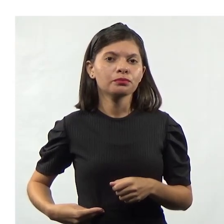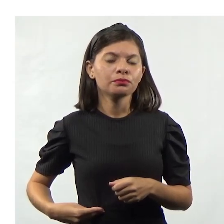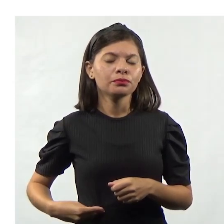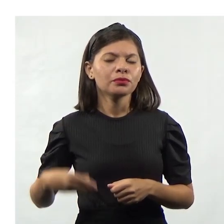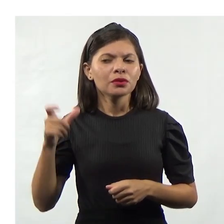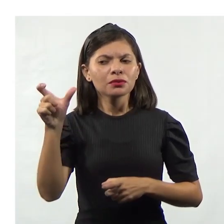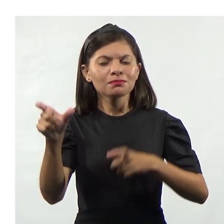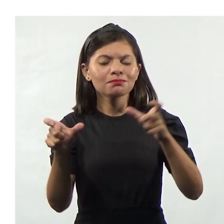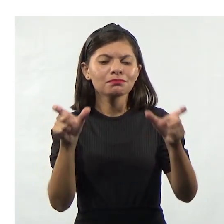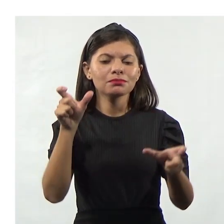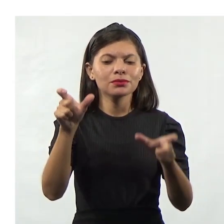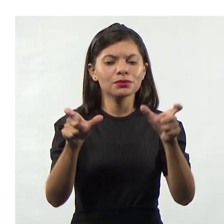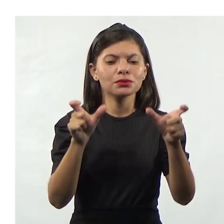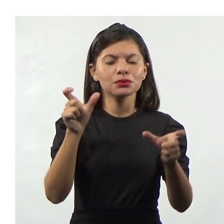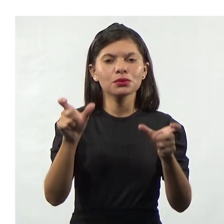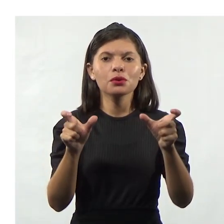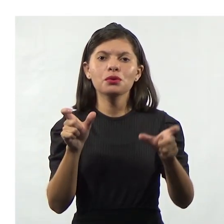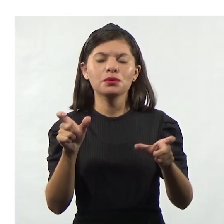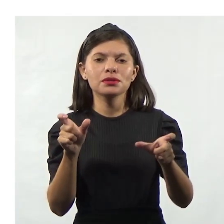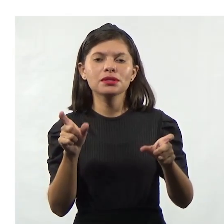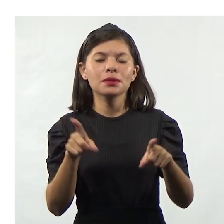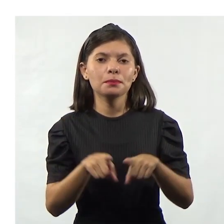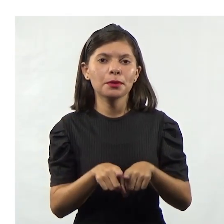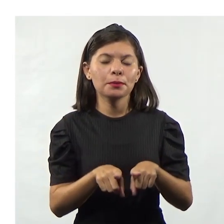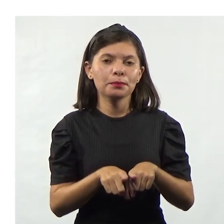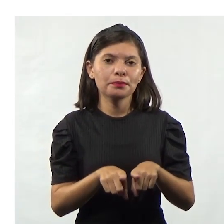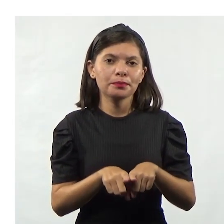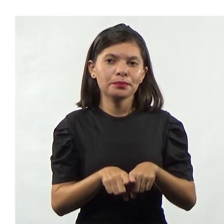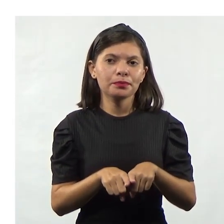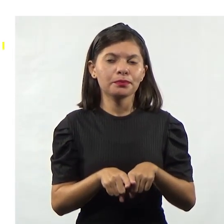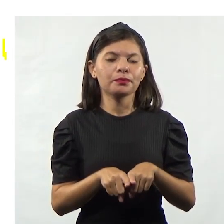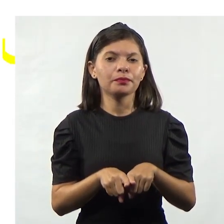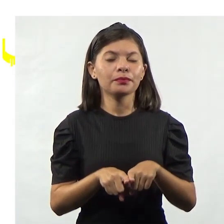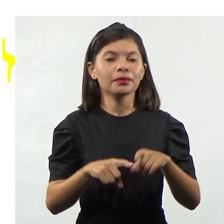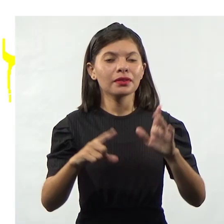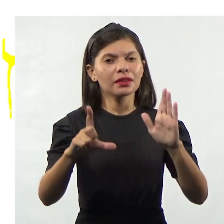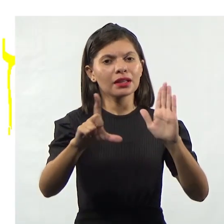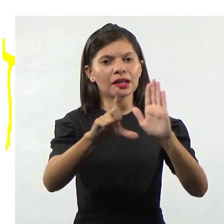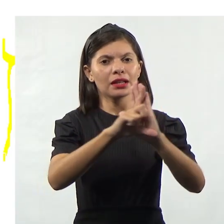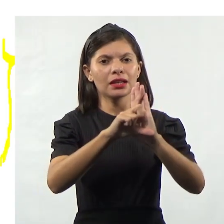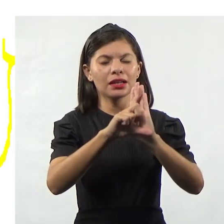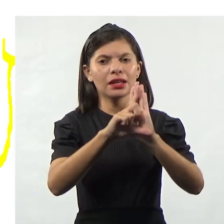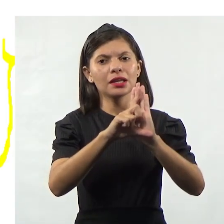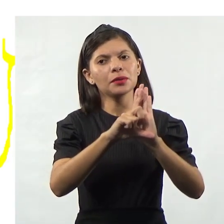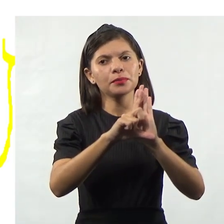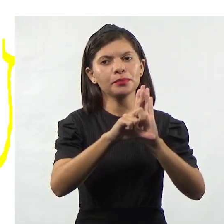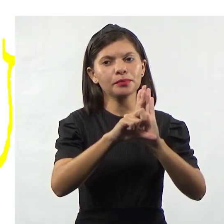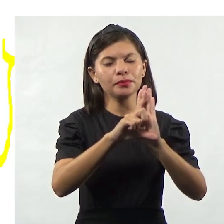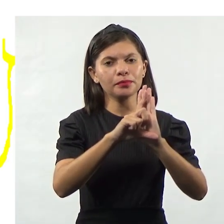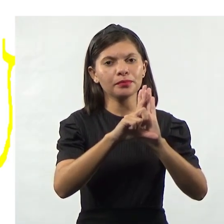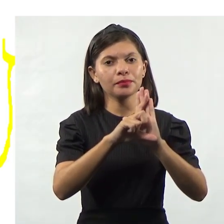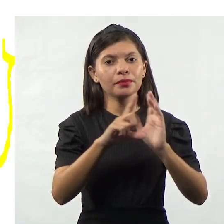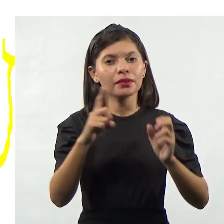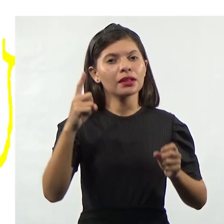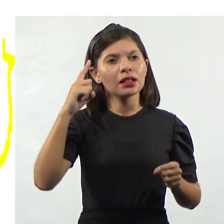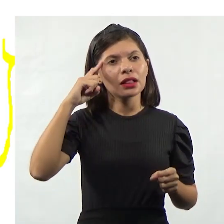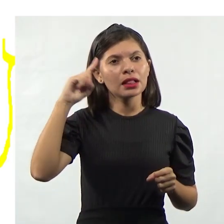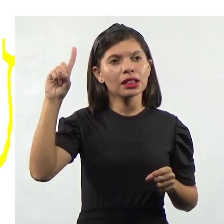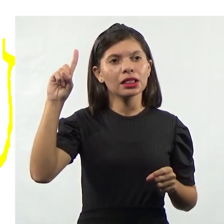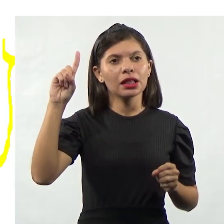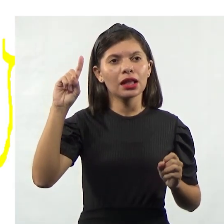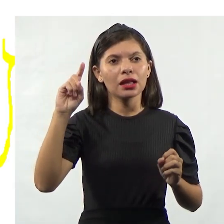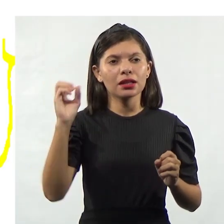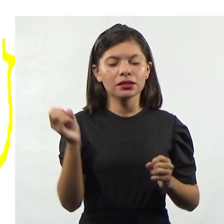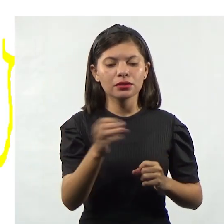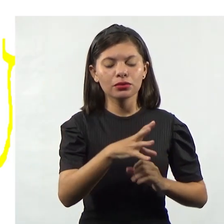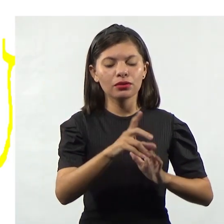em igualdade de condições com os demais interessados, né? E, claro, a lei, a mens legis, né,